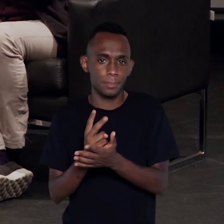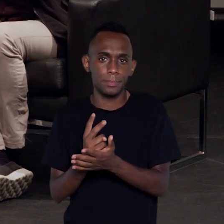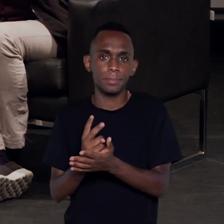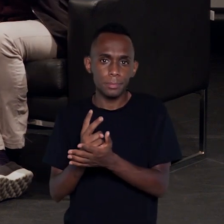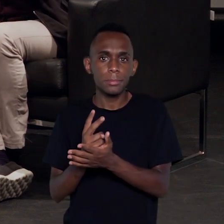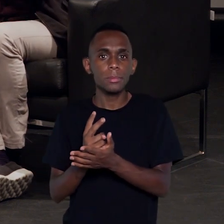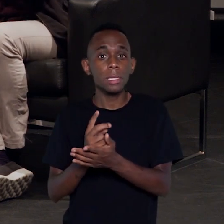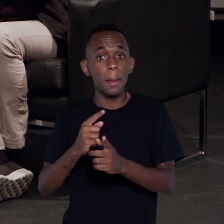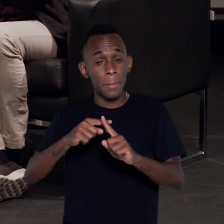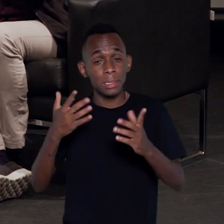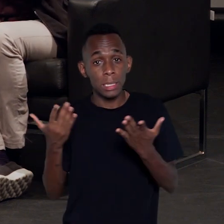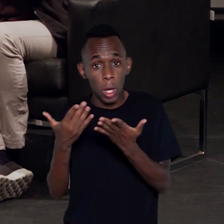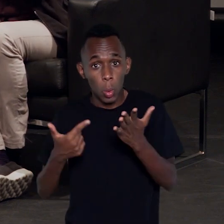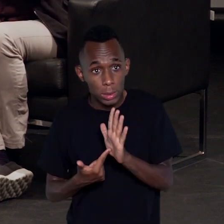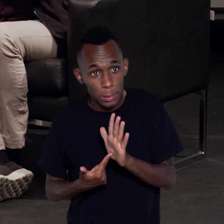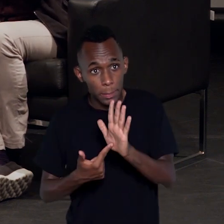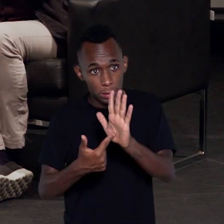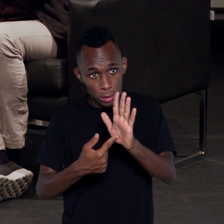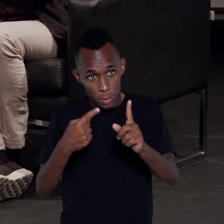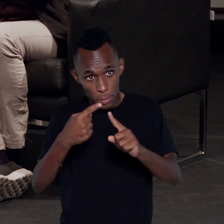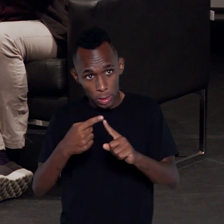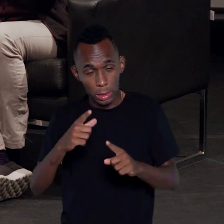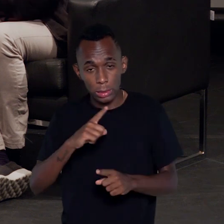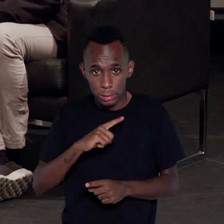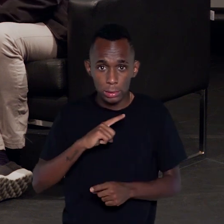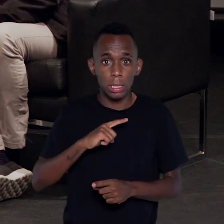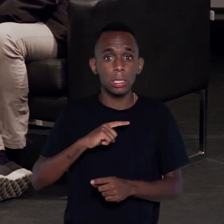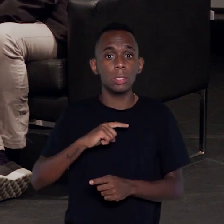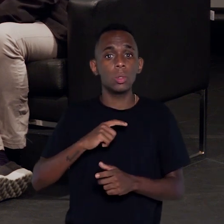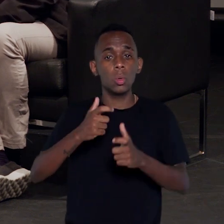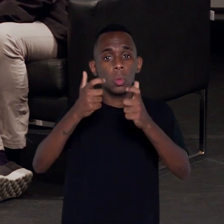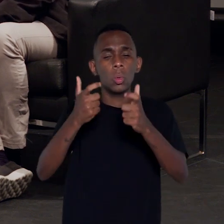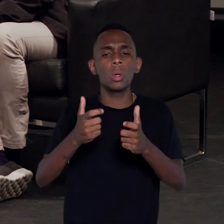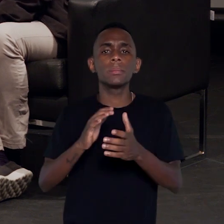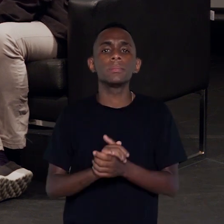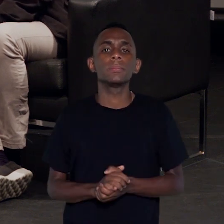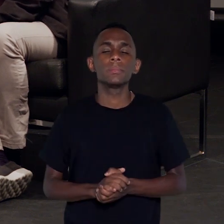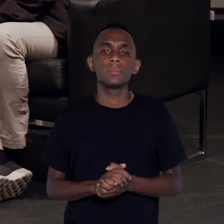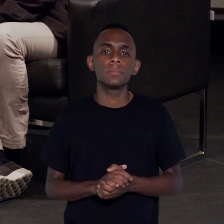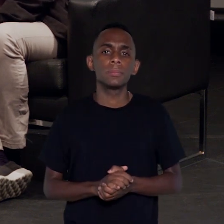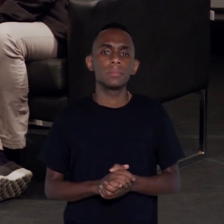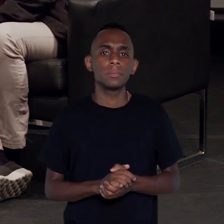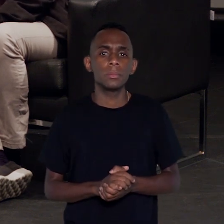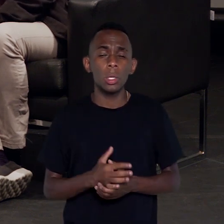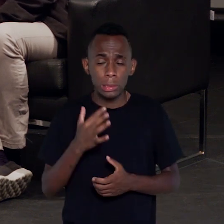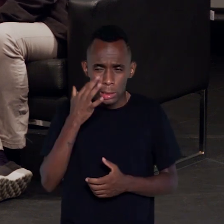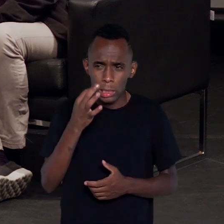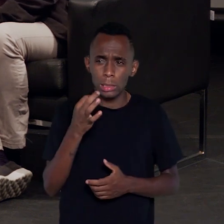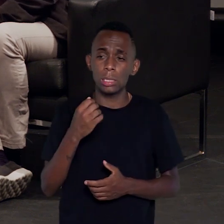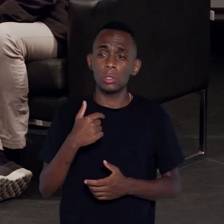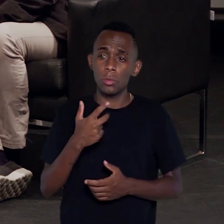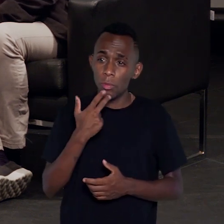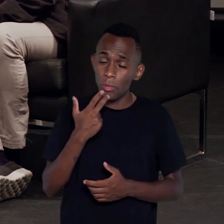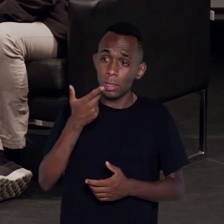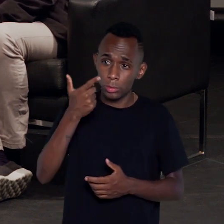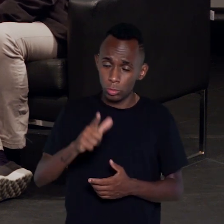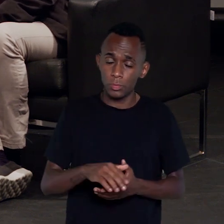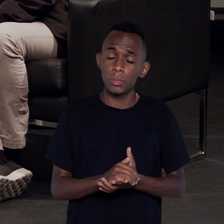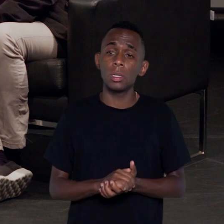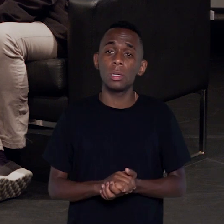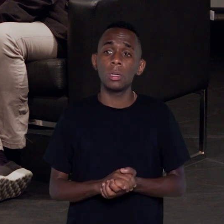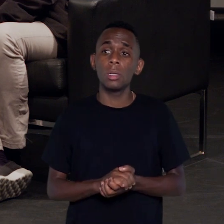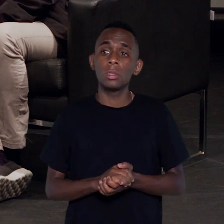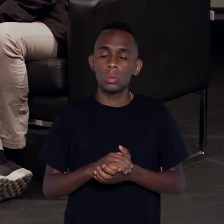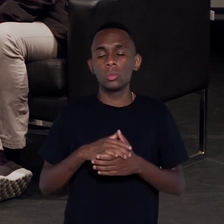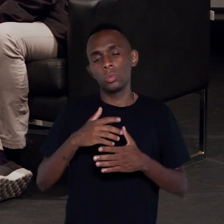está sendo focalizado porque há espaço para que isso aconteça. Pois é, mas olha que interessante, eu vou insistir nisso. Da mesma forma que seu livro